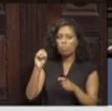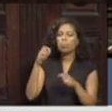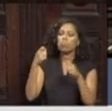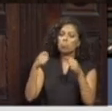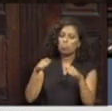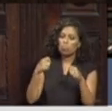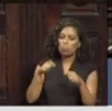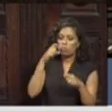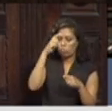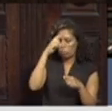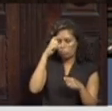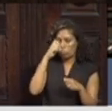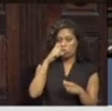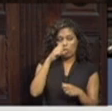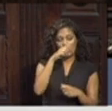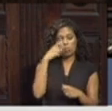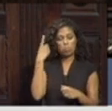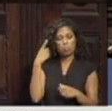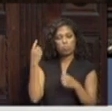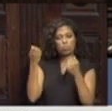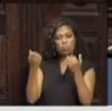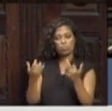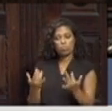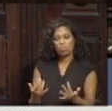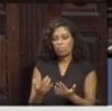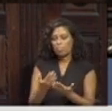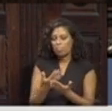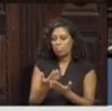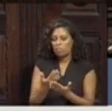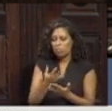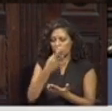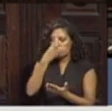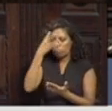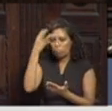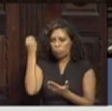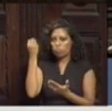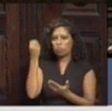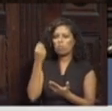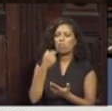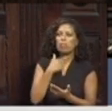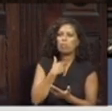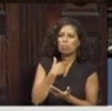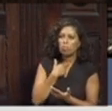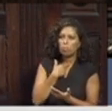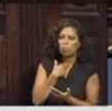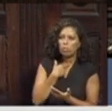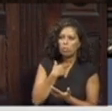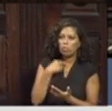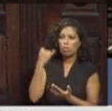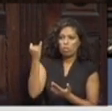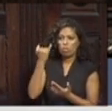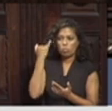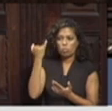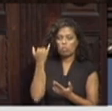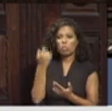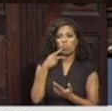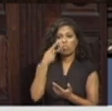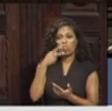o atendimento, seja pela entidade filantrópica, seja através, pasmem, de OS, algo que eu